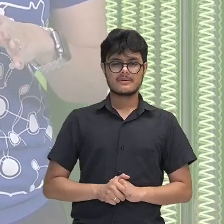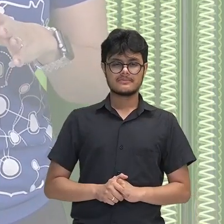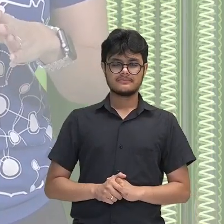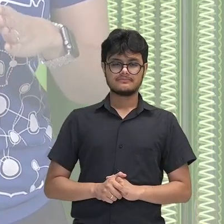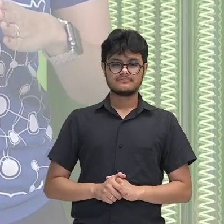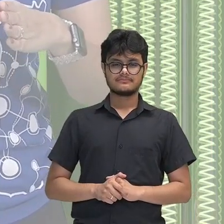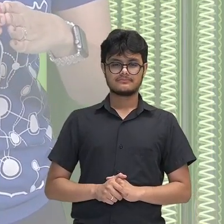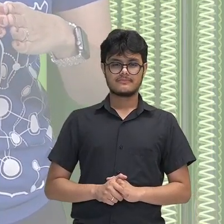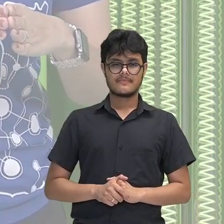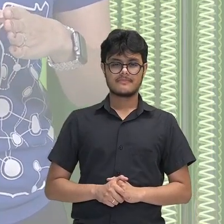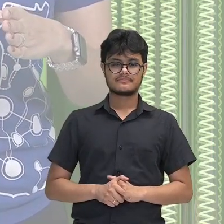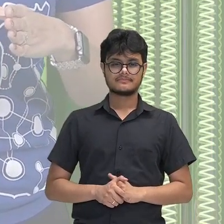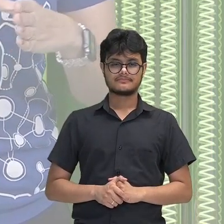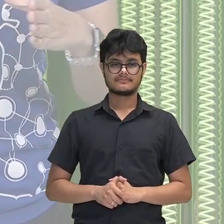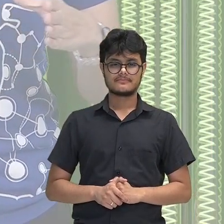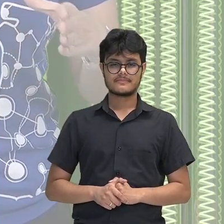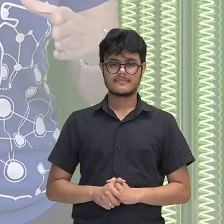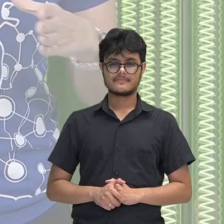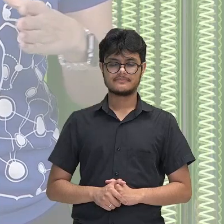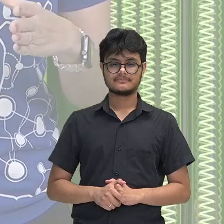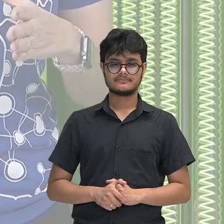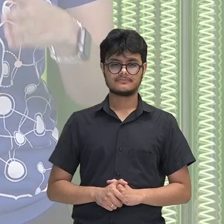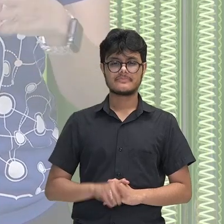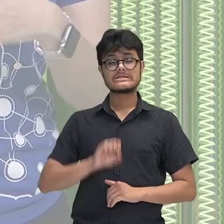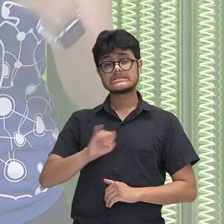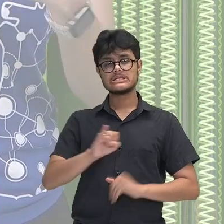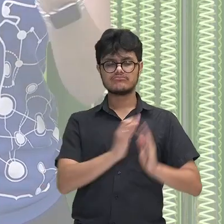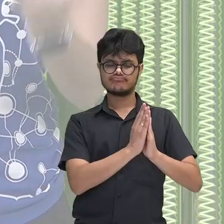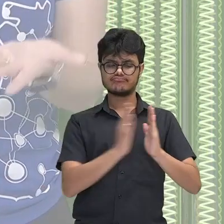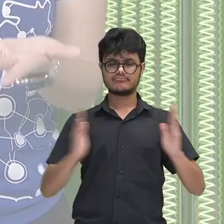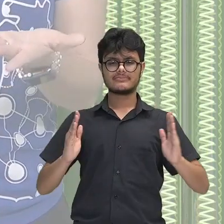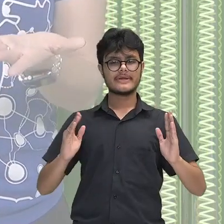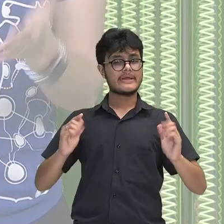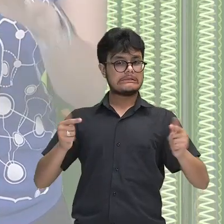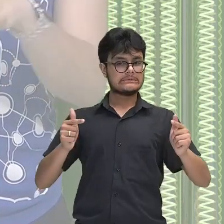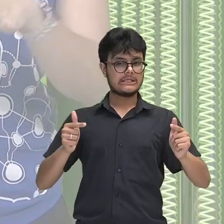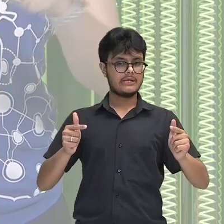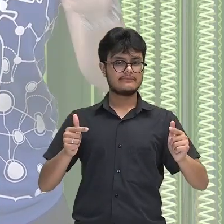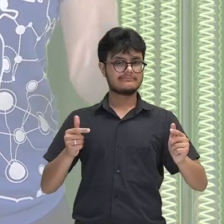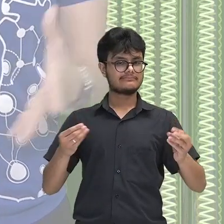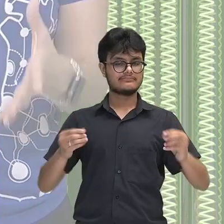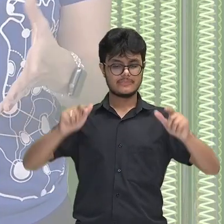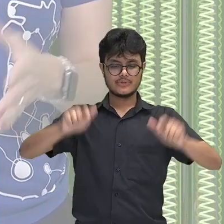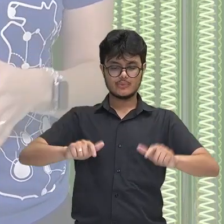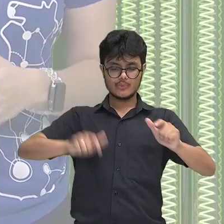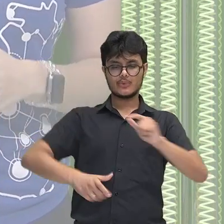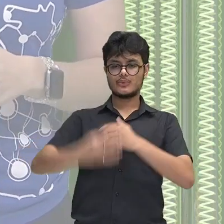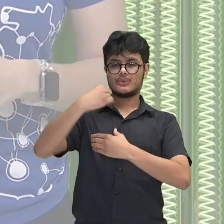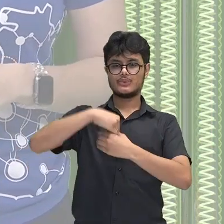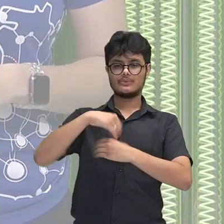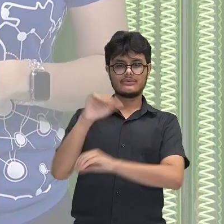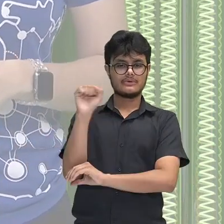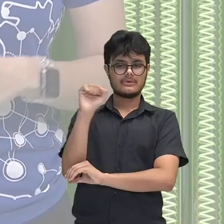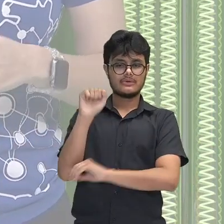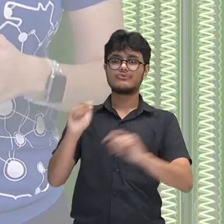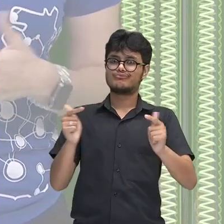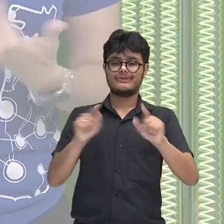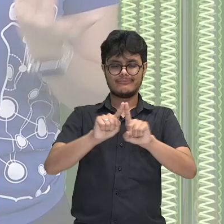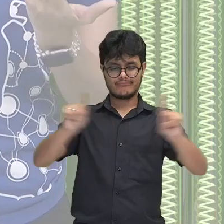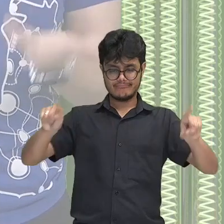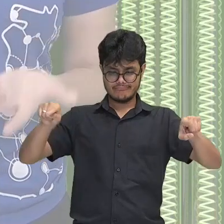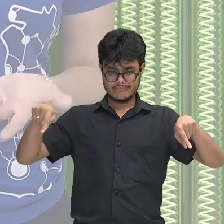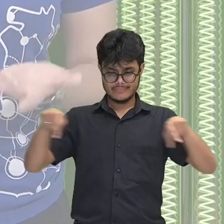se nós colocássemos esses cilindros em linha, não teria espaço suficiente dentro do carro. Então,